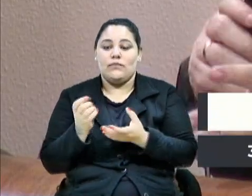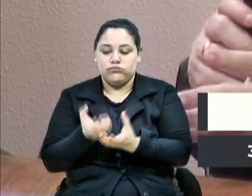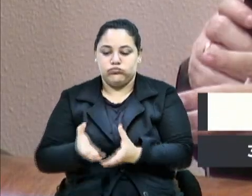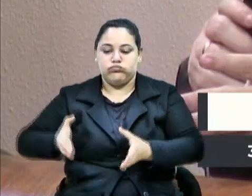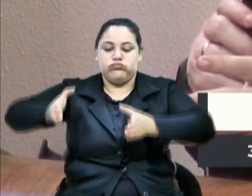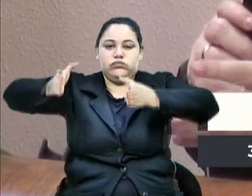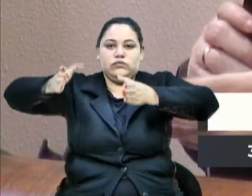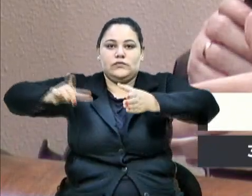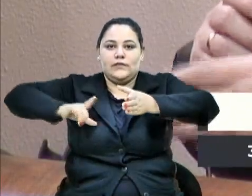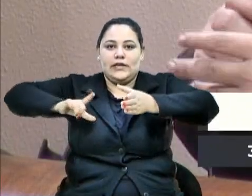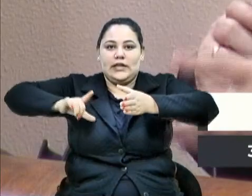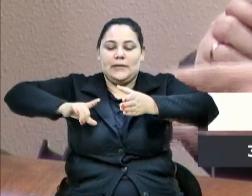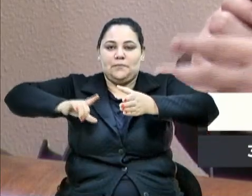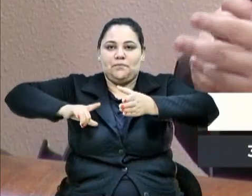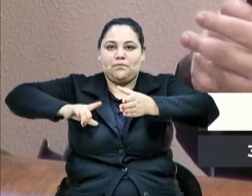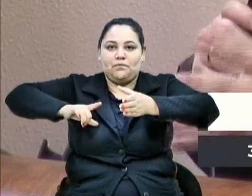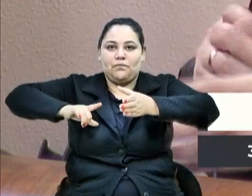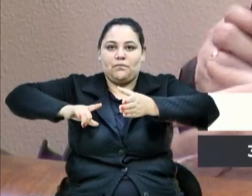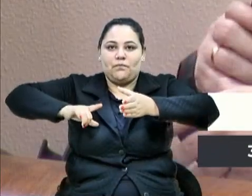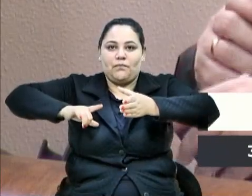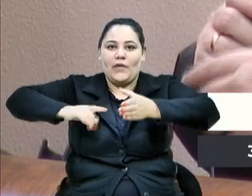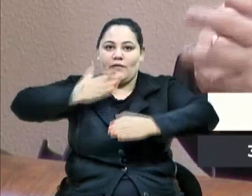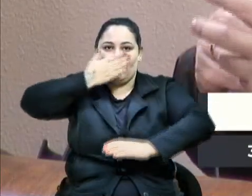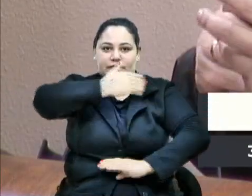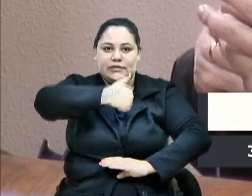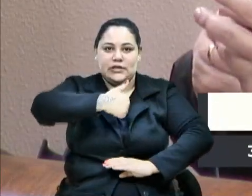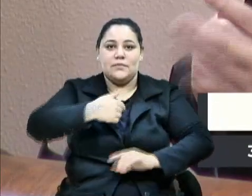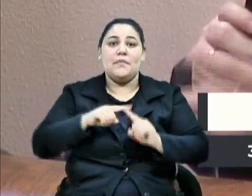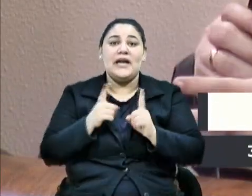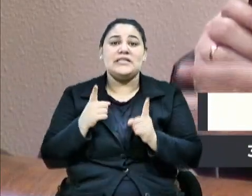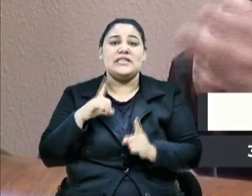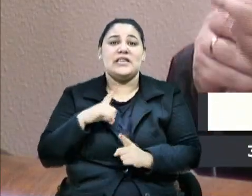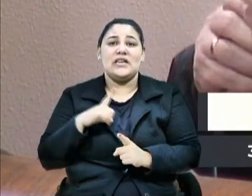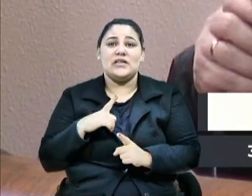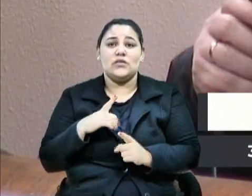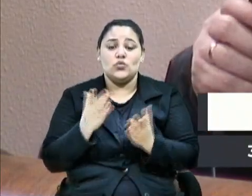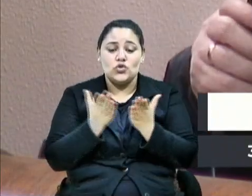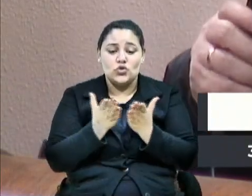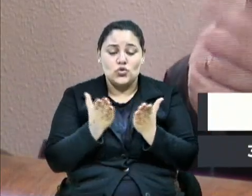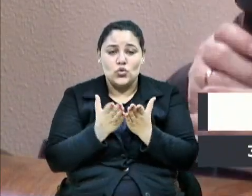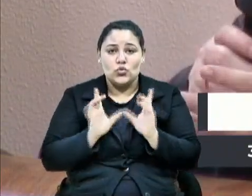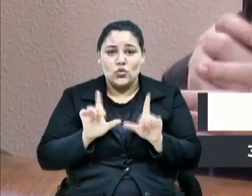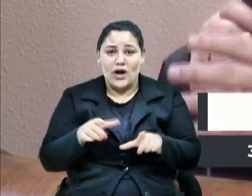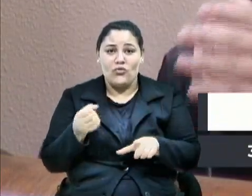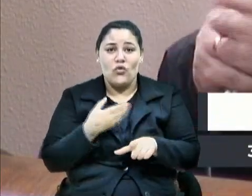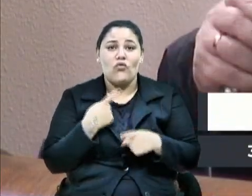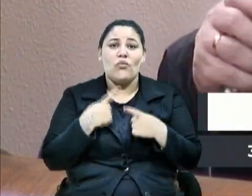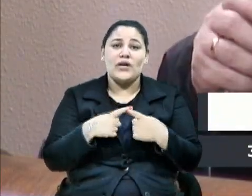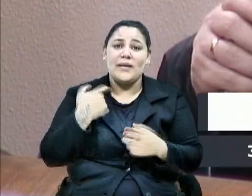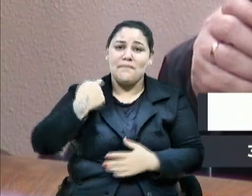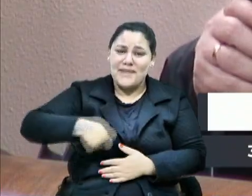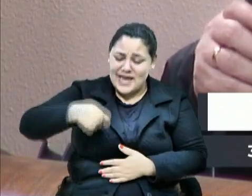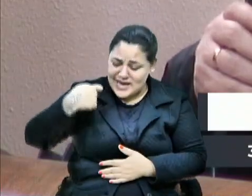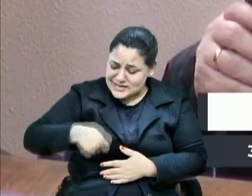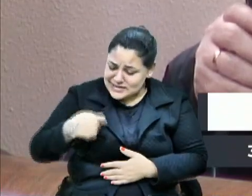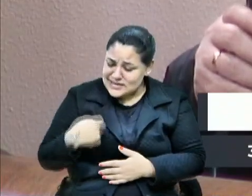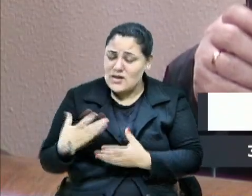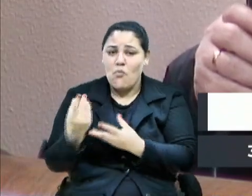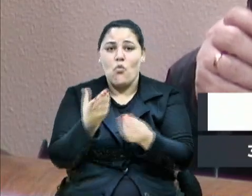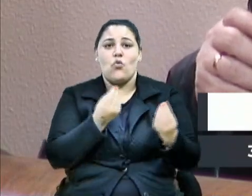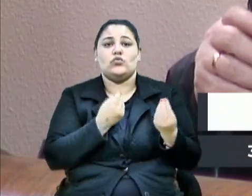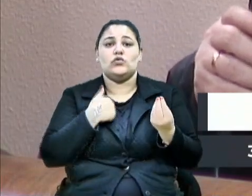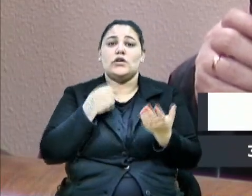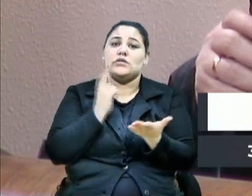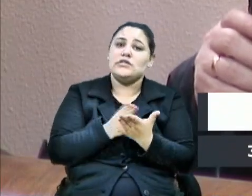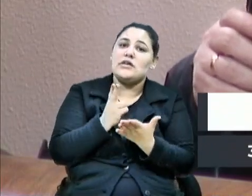Visate, que é a Júlio Calegari, mas que venha um estudo ou uma galeria nova, porque precisa e muito. Então, eu sempre